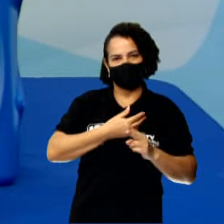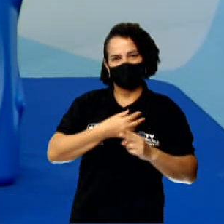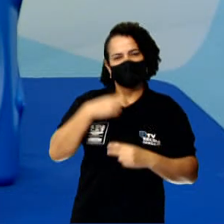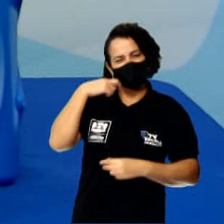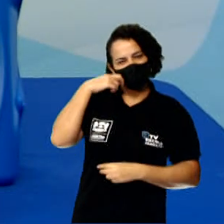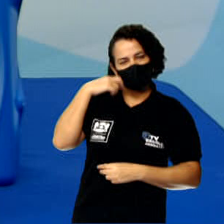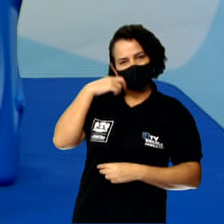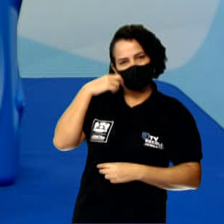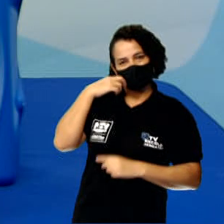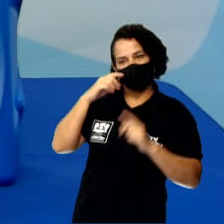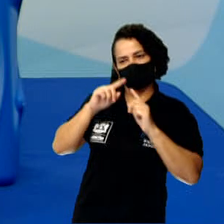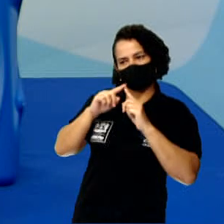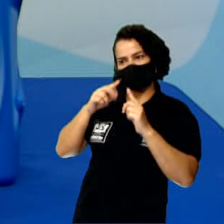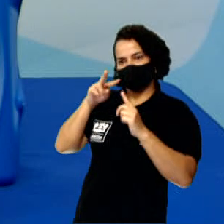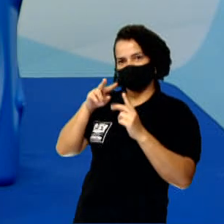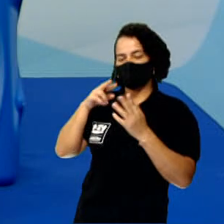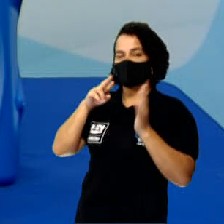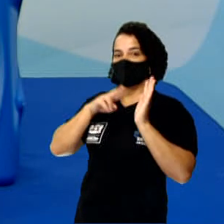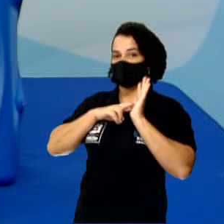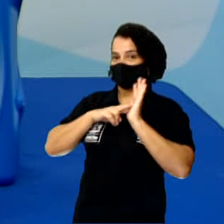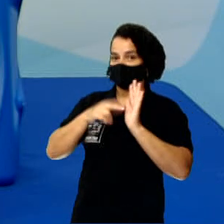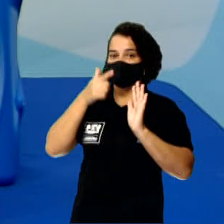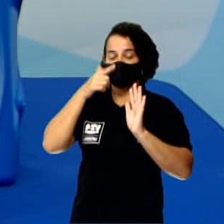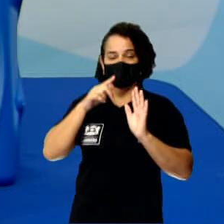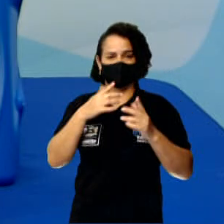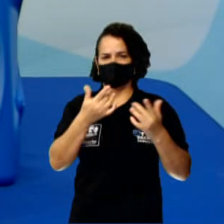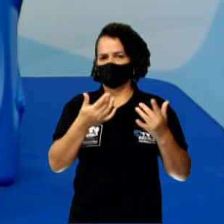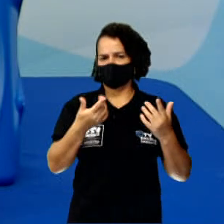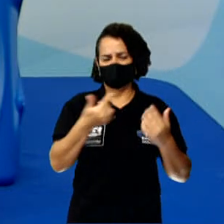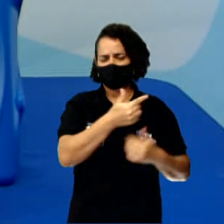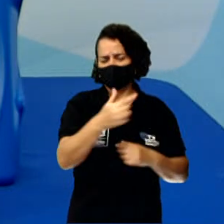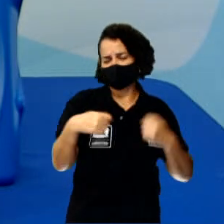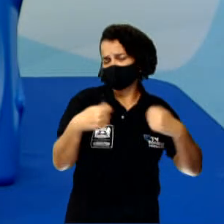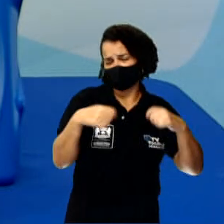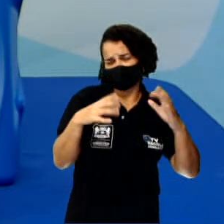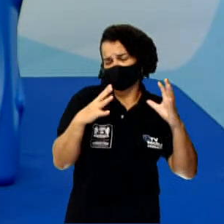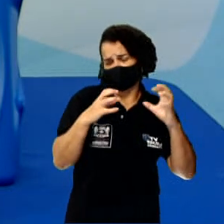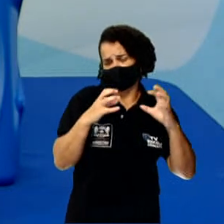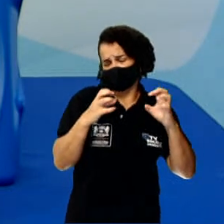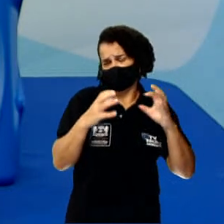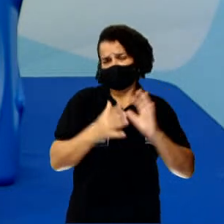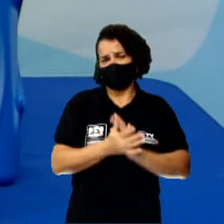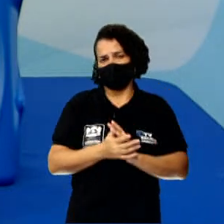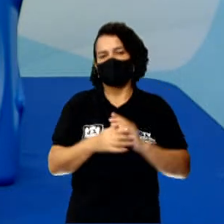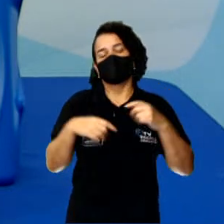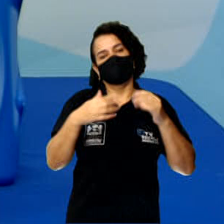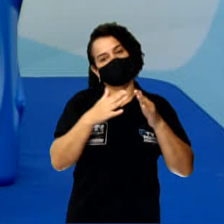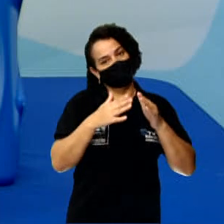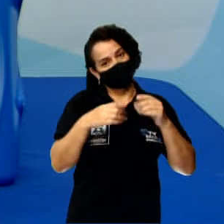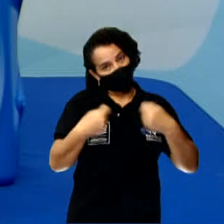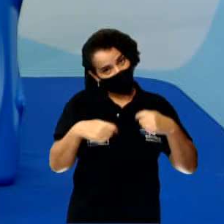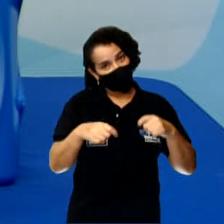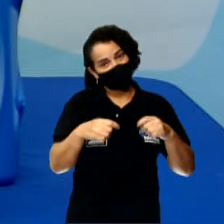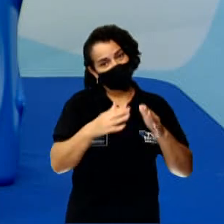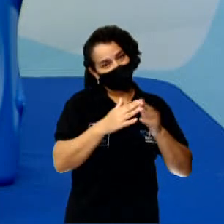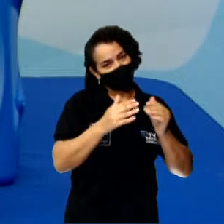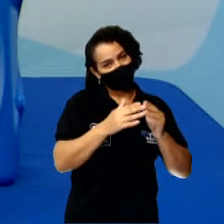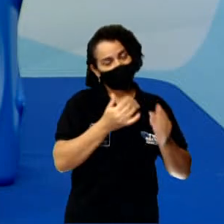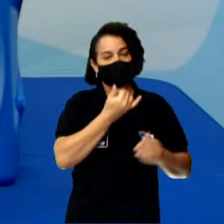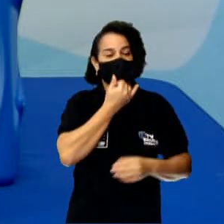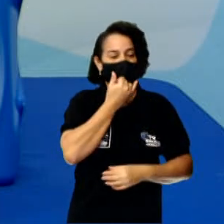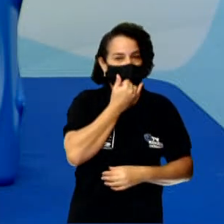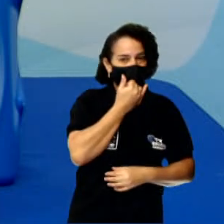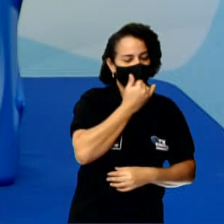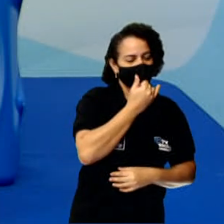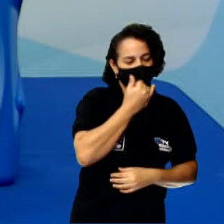elas mesmas reconheceram que ali não adiantava brigar. É claro, precisavam pedir desculpas uma para a outra. E assim elas